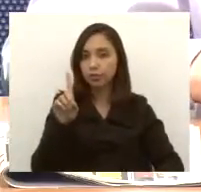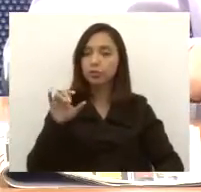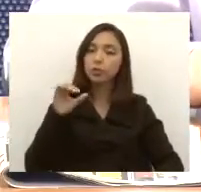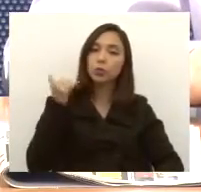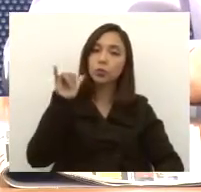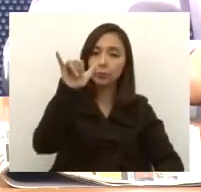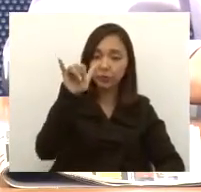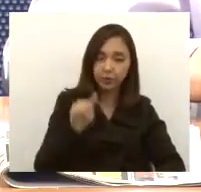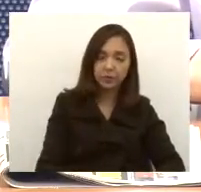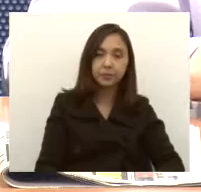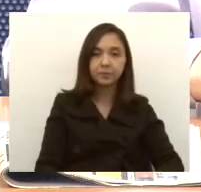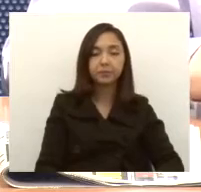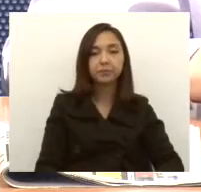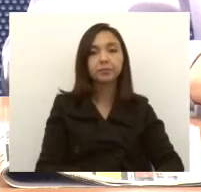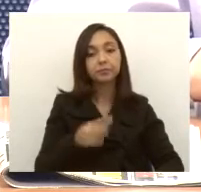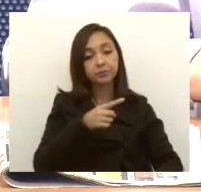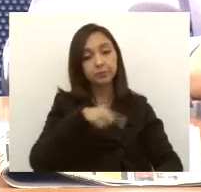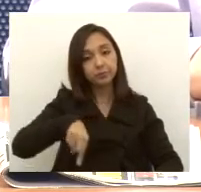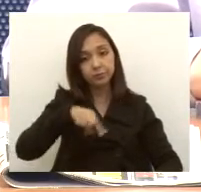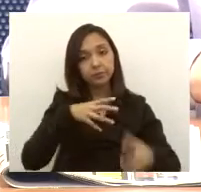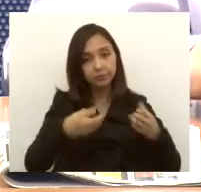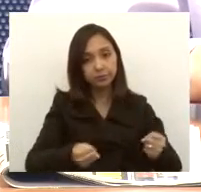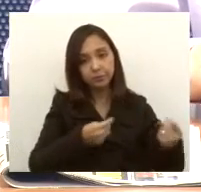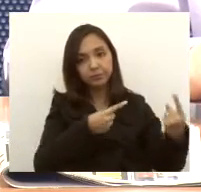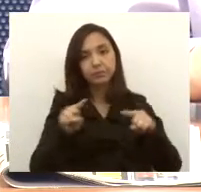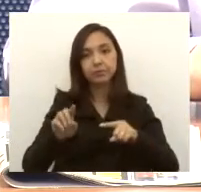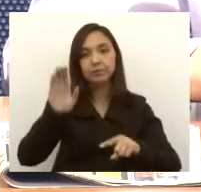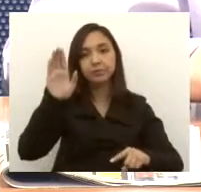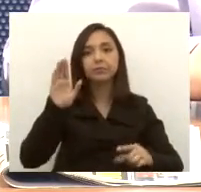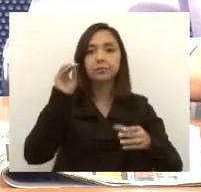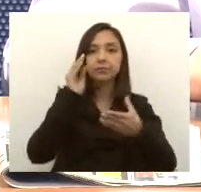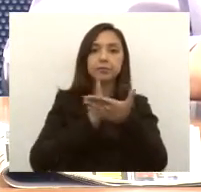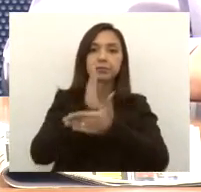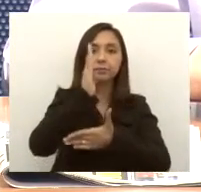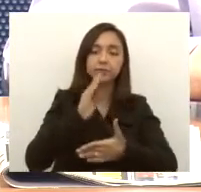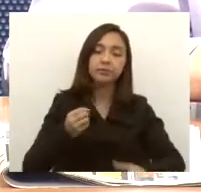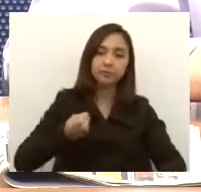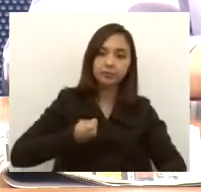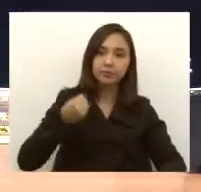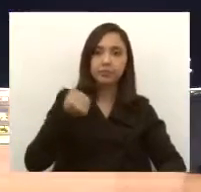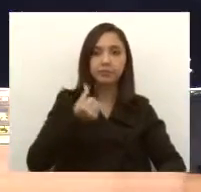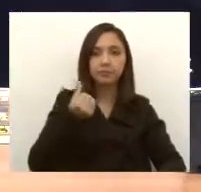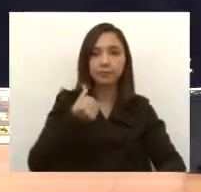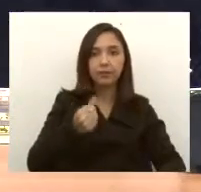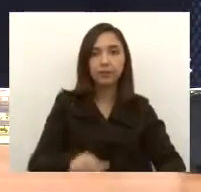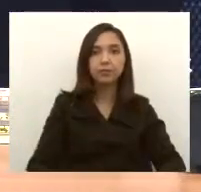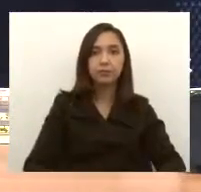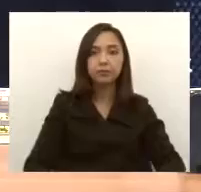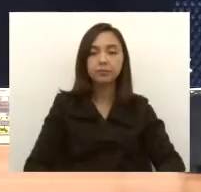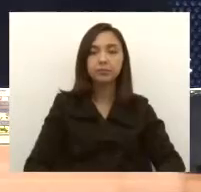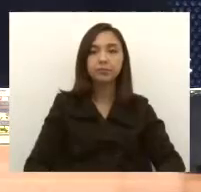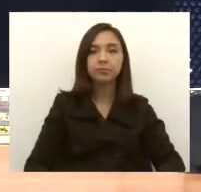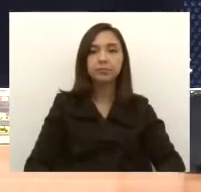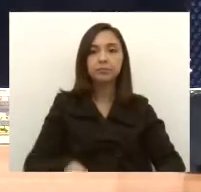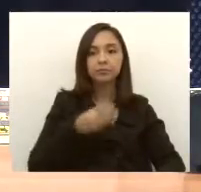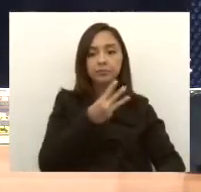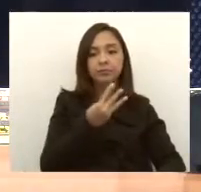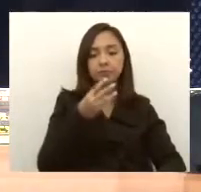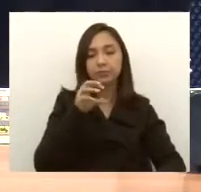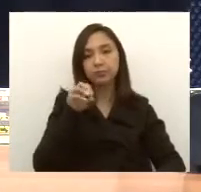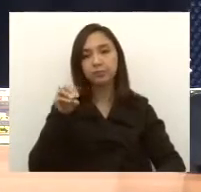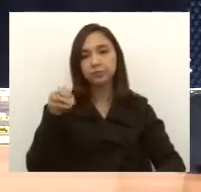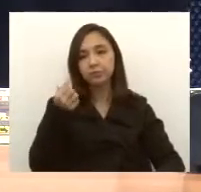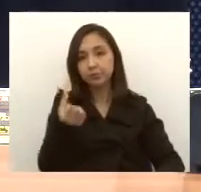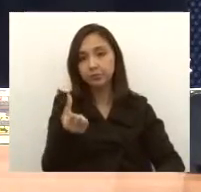encerrada a discussão e votação, os vereadores favoráveis permanecem comissões, contrários se manifestem. Encerrada a votação, aprovada em caminho. Item sexto. Leitura, discussão e votação do requerimento 3.306